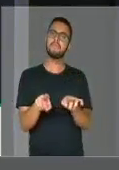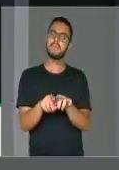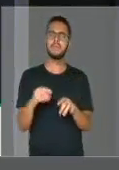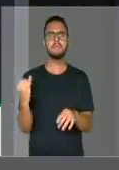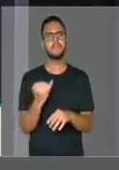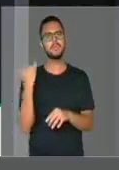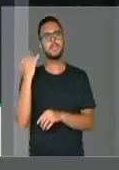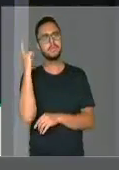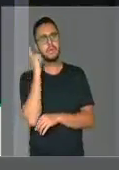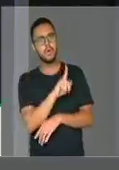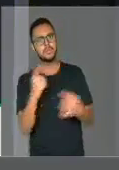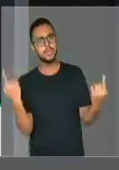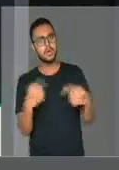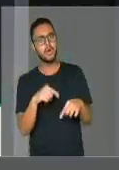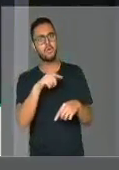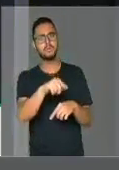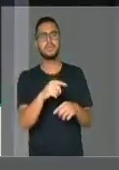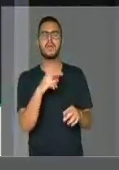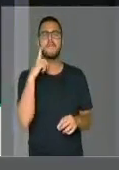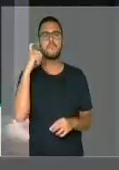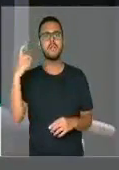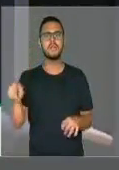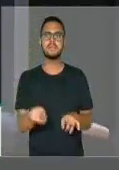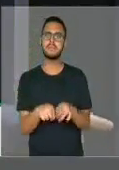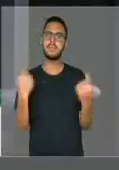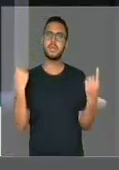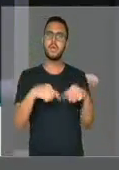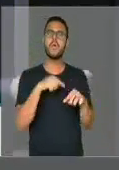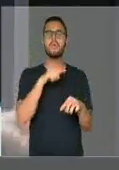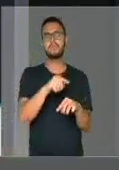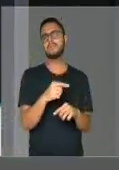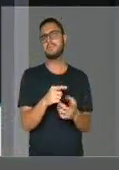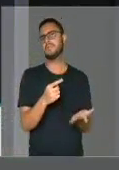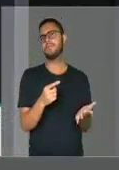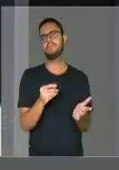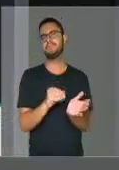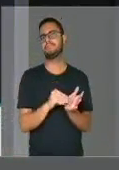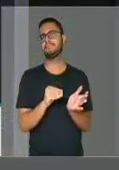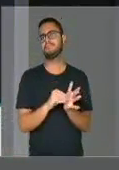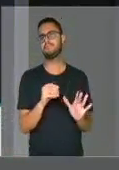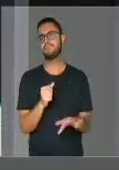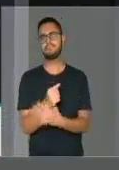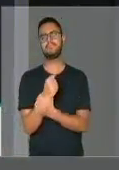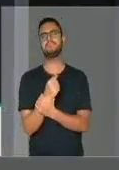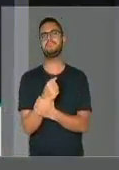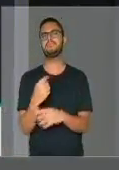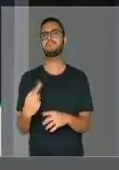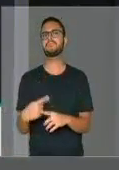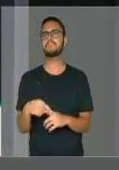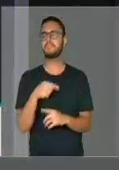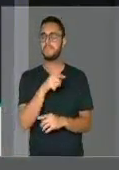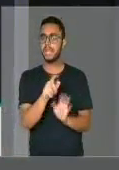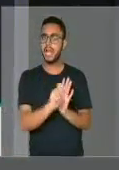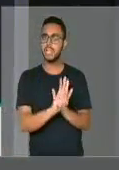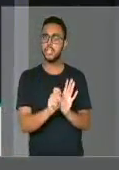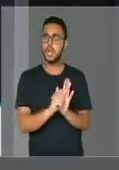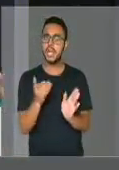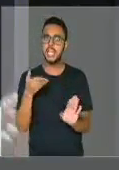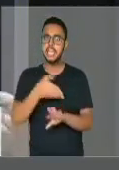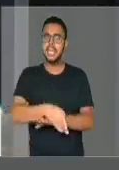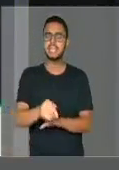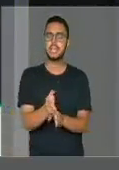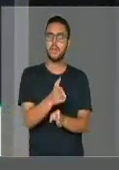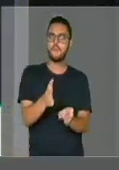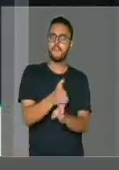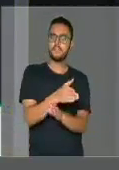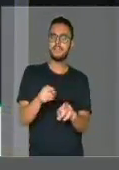à violência, no combate à insegurança. Porque a droga que entra pelas nossas fronteiras, que abastece o crime organizado, o